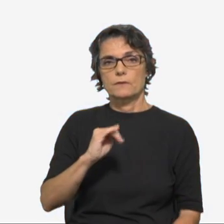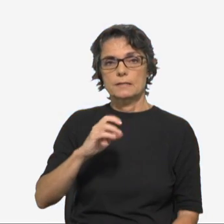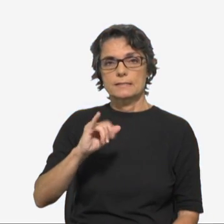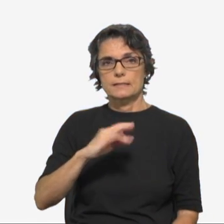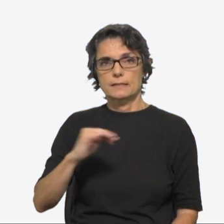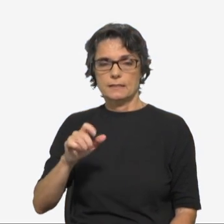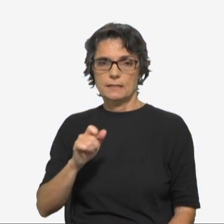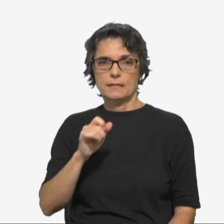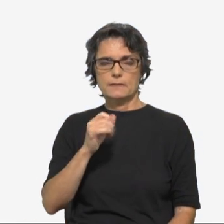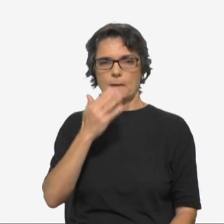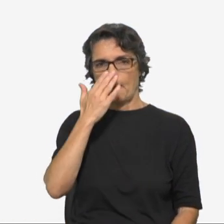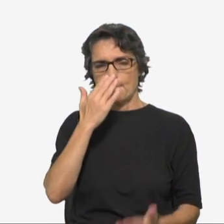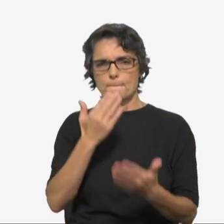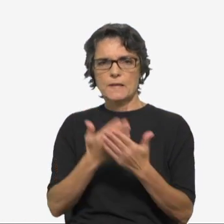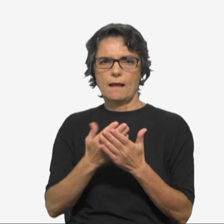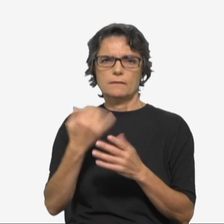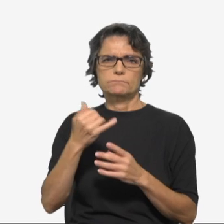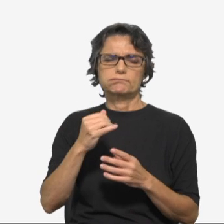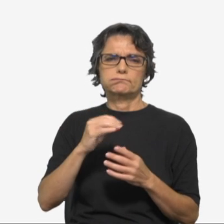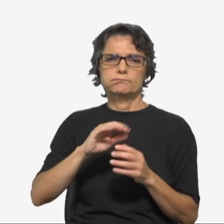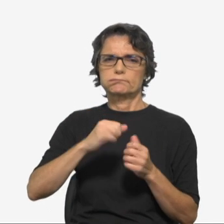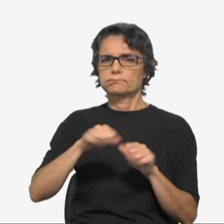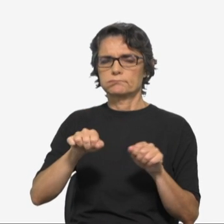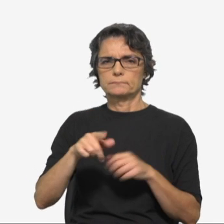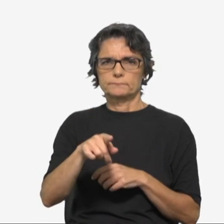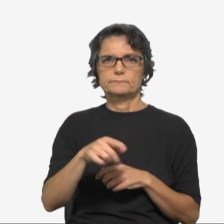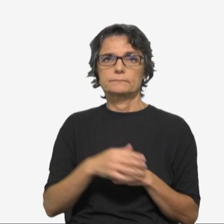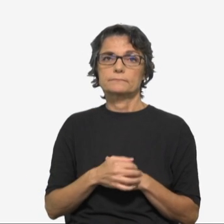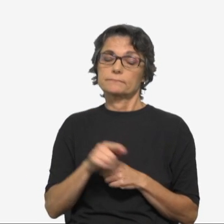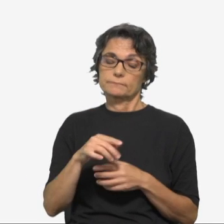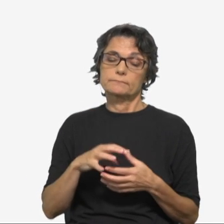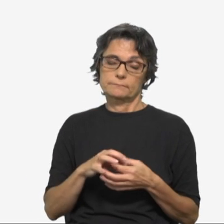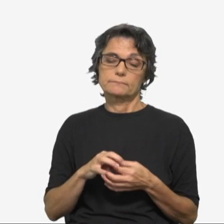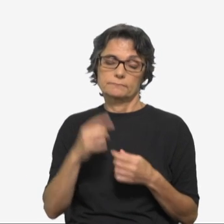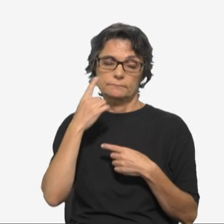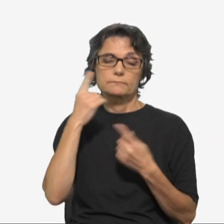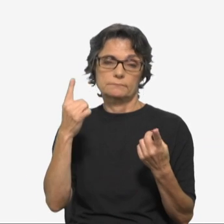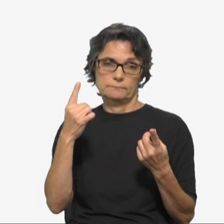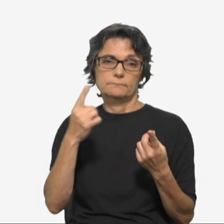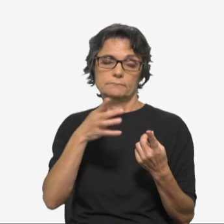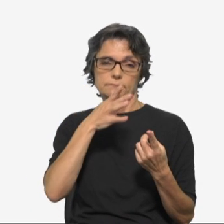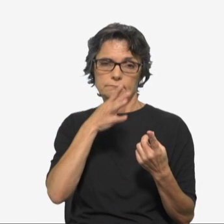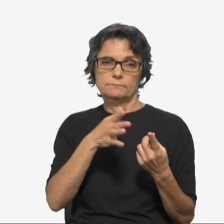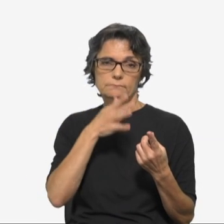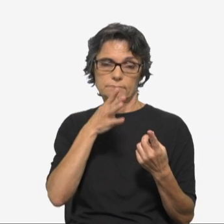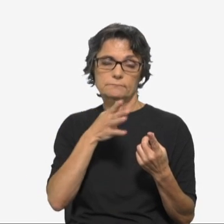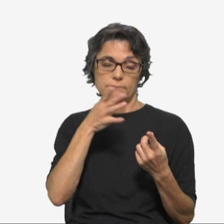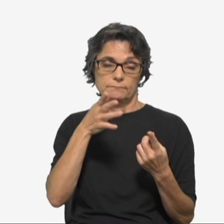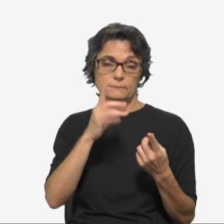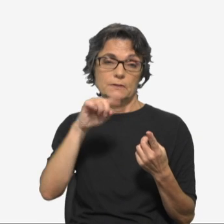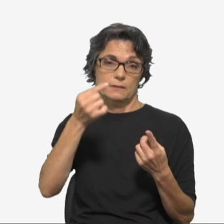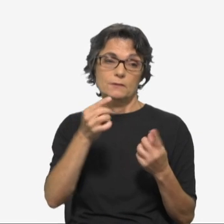batiam. Há aqui, de facto, uma ligação já ao messianismo. Sim, há aqui um anúncio profético da missão que Jesus veio